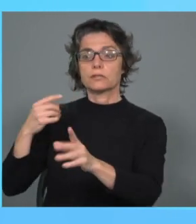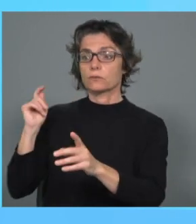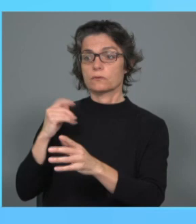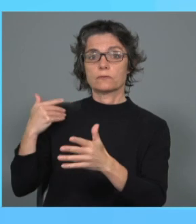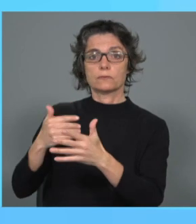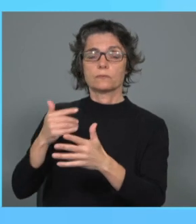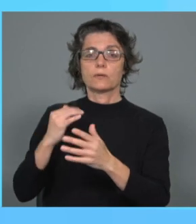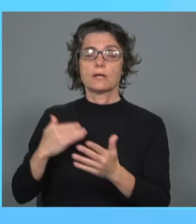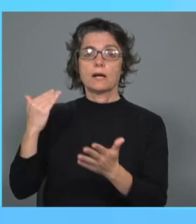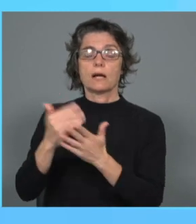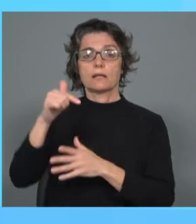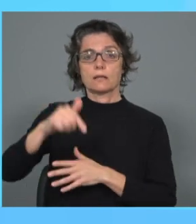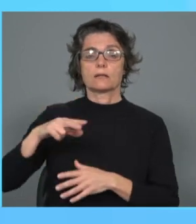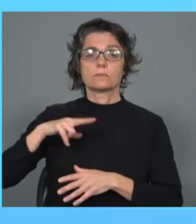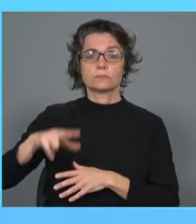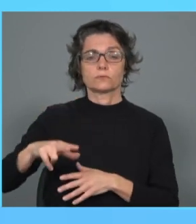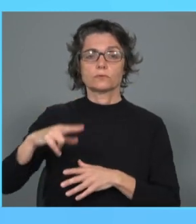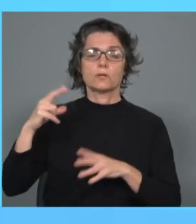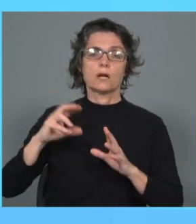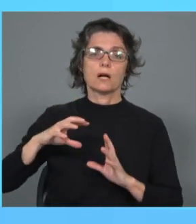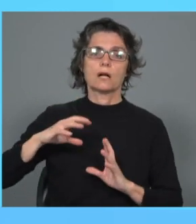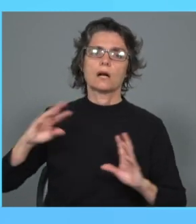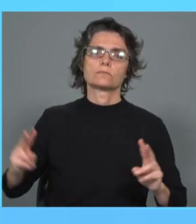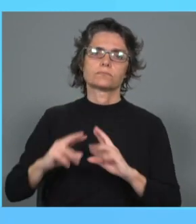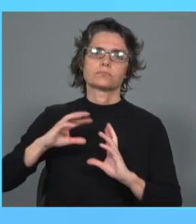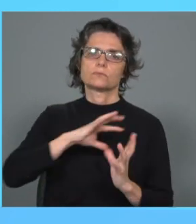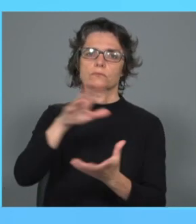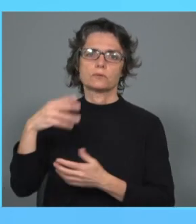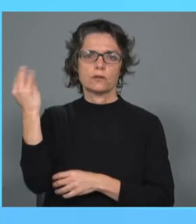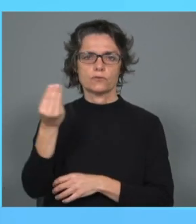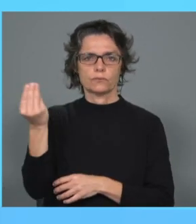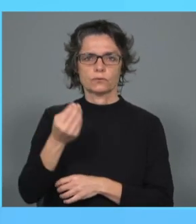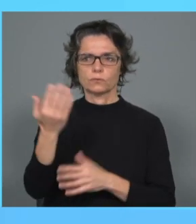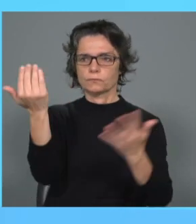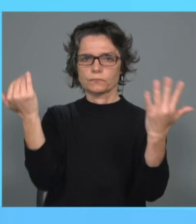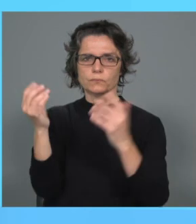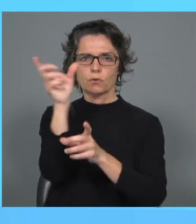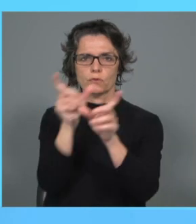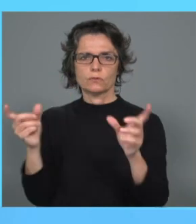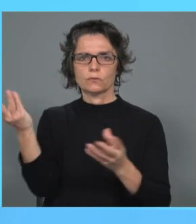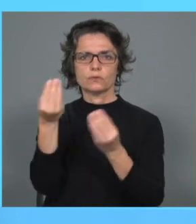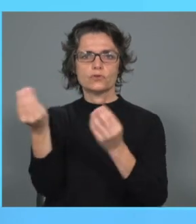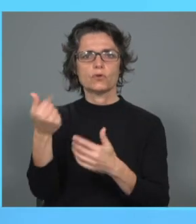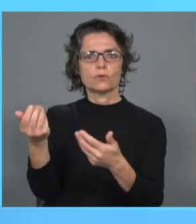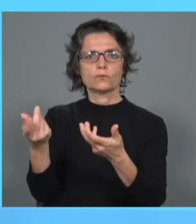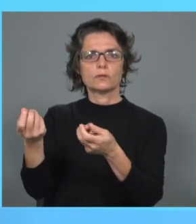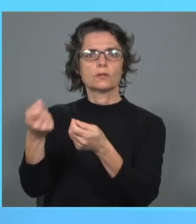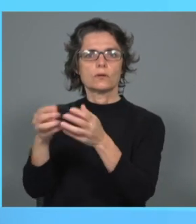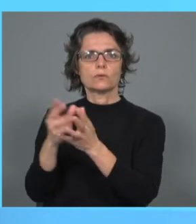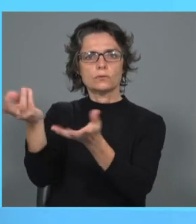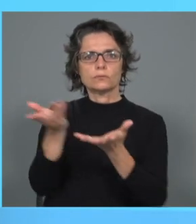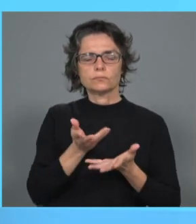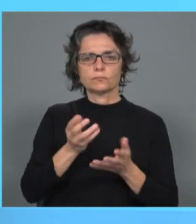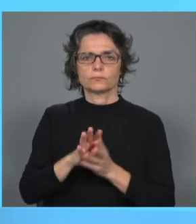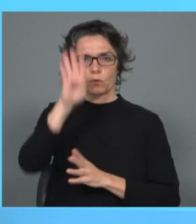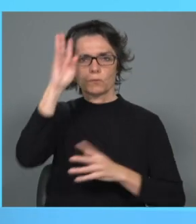até à Jornada Mundial da Juventude, convocando todos os jovens para este encontro com o Papa. A Diocese de Évora já peregrinou com a cruz da